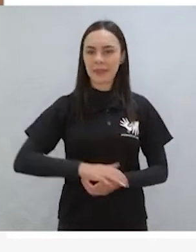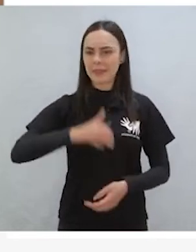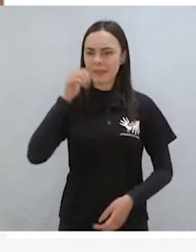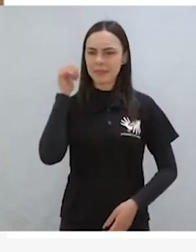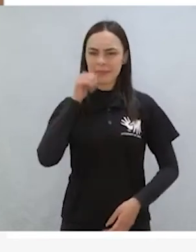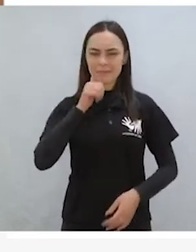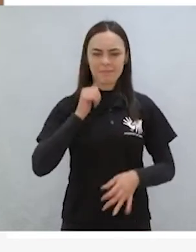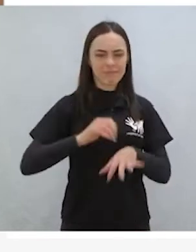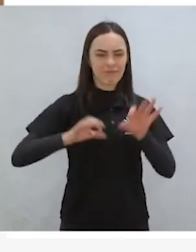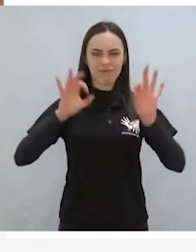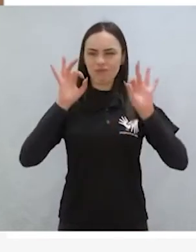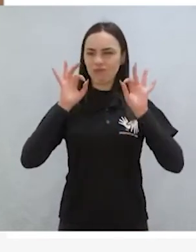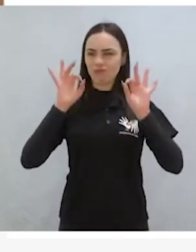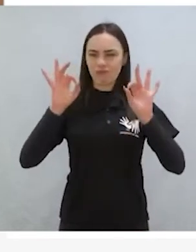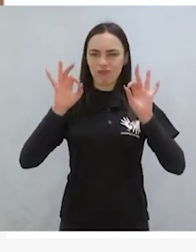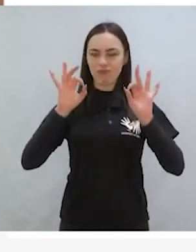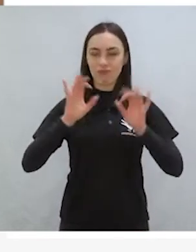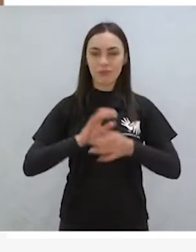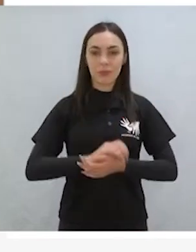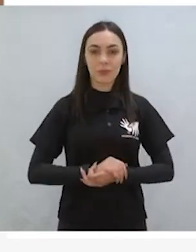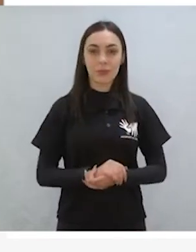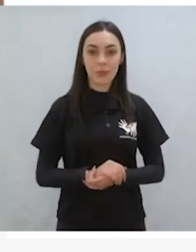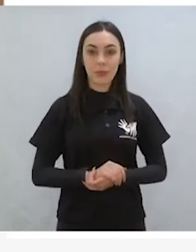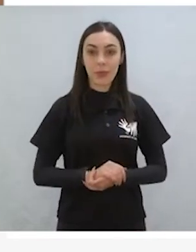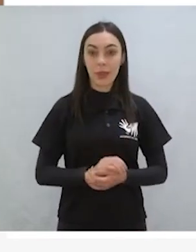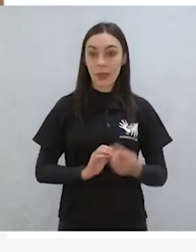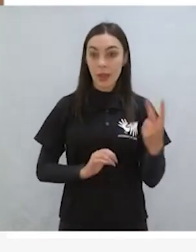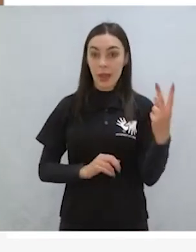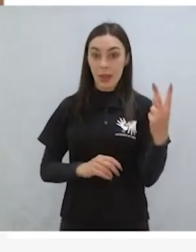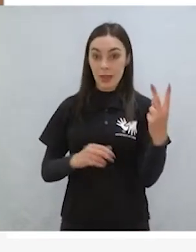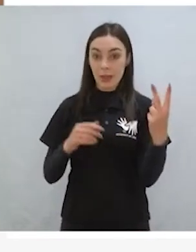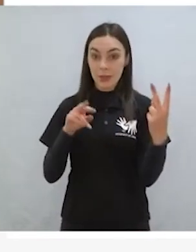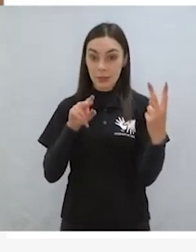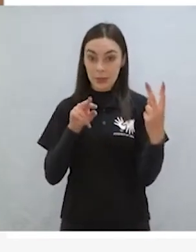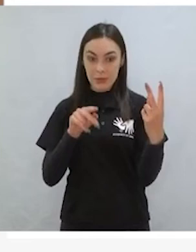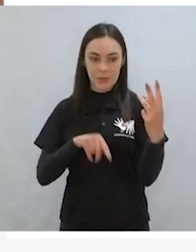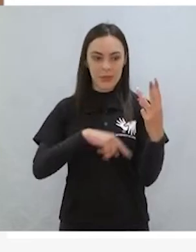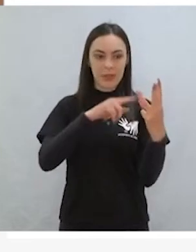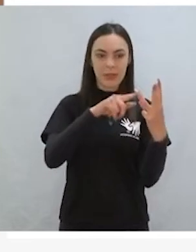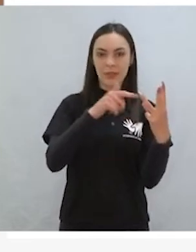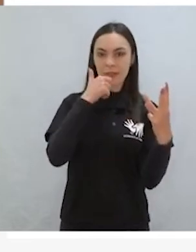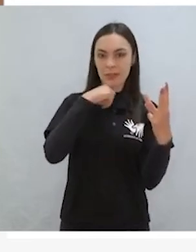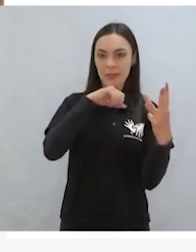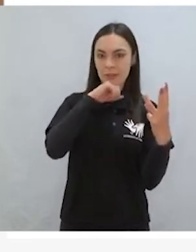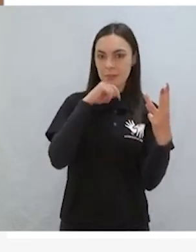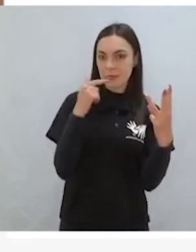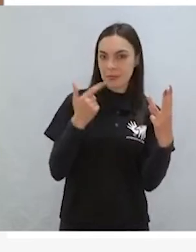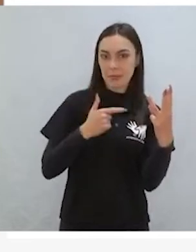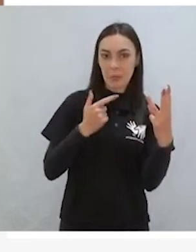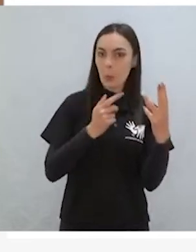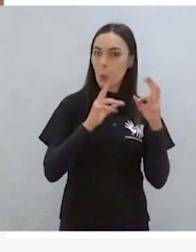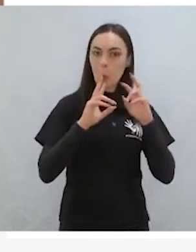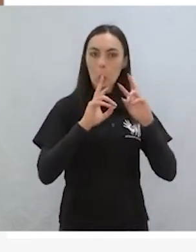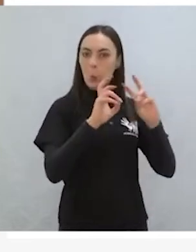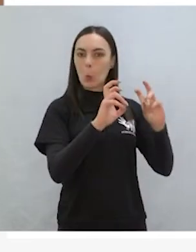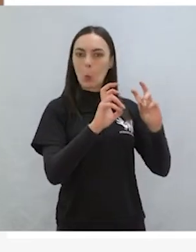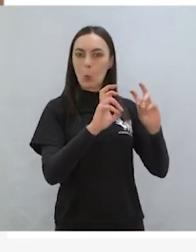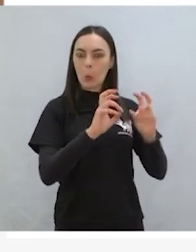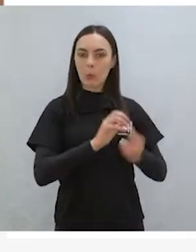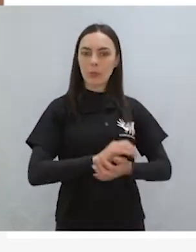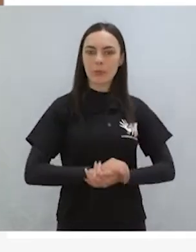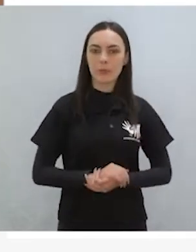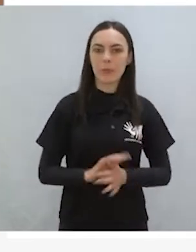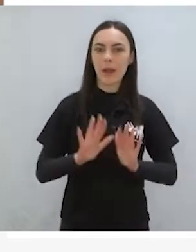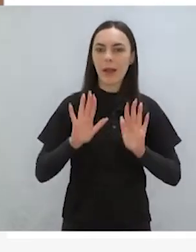Cinderela estava um espetáculo, tanto que Romilda, Cremilda e a madrasta nem a